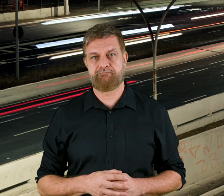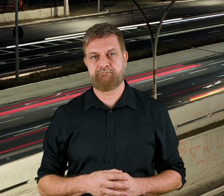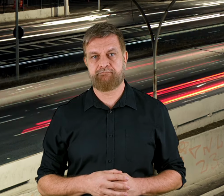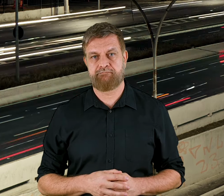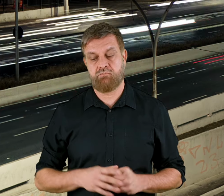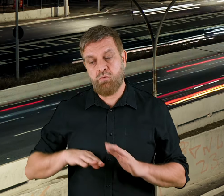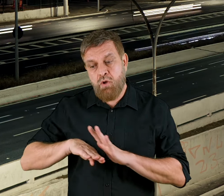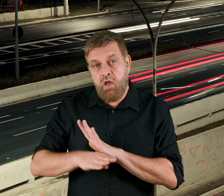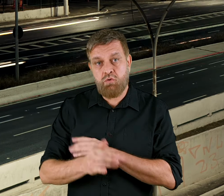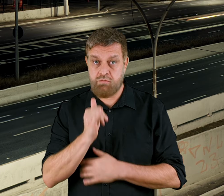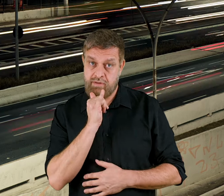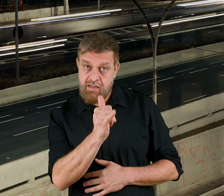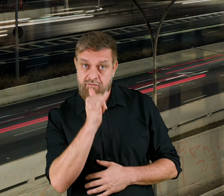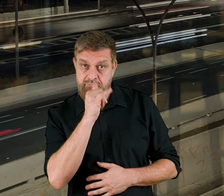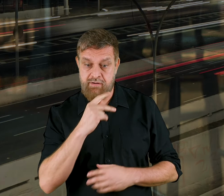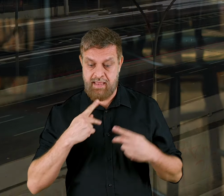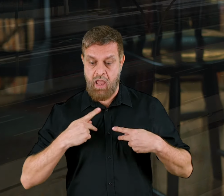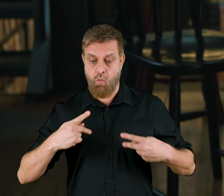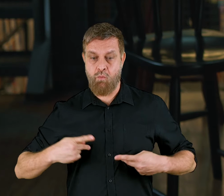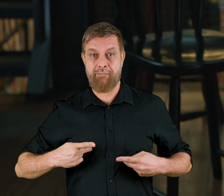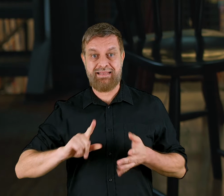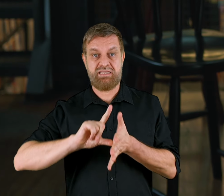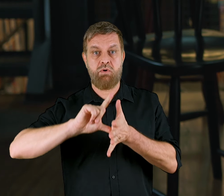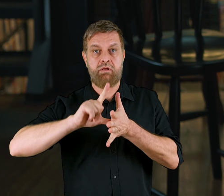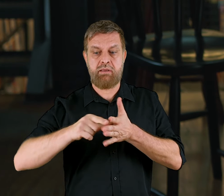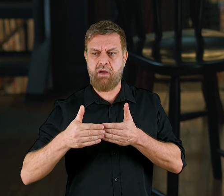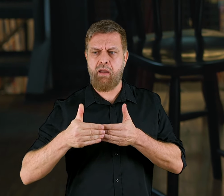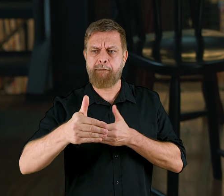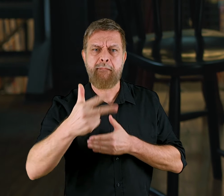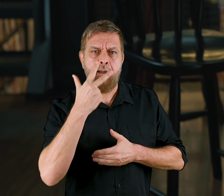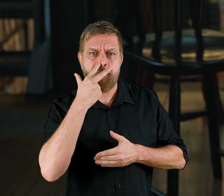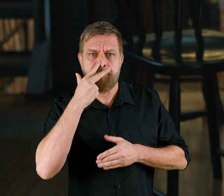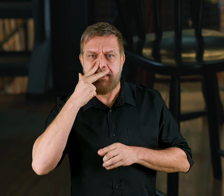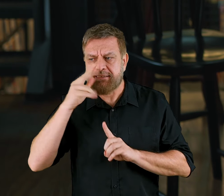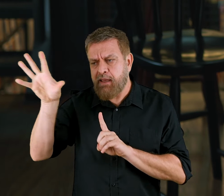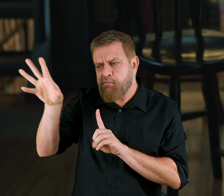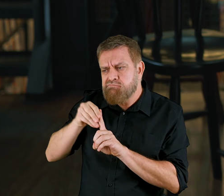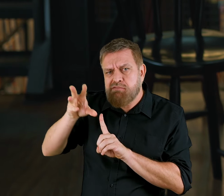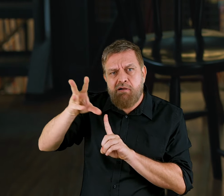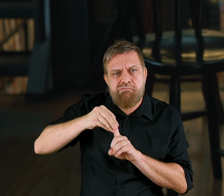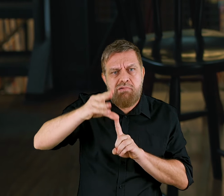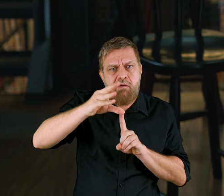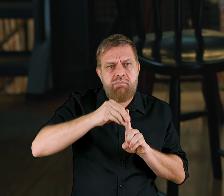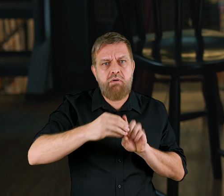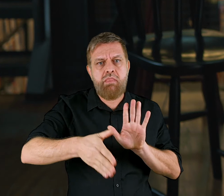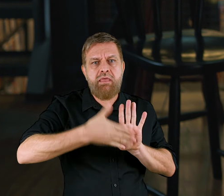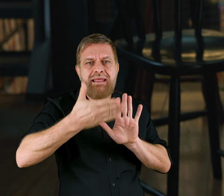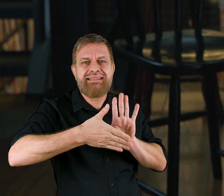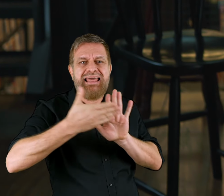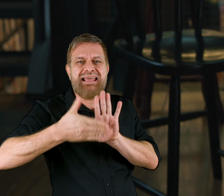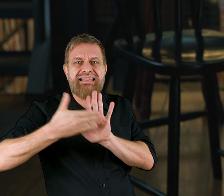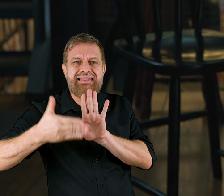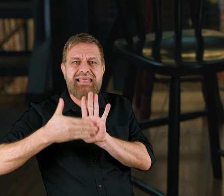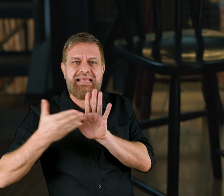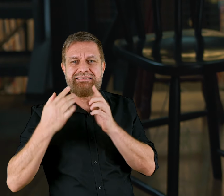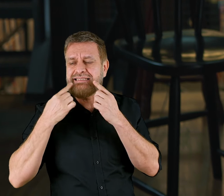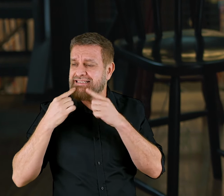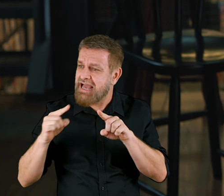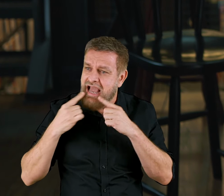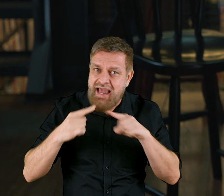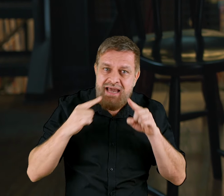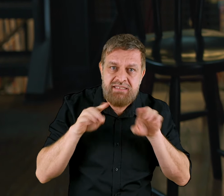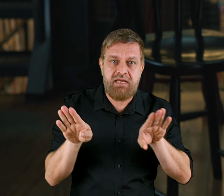Costumo dizer que o pós-humanismo ele é um grande guarda-chuva, que recolhe em si essas diversas tendências críticas,